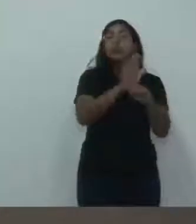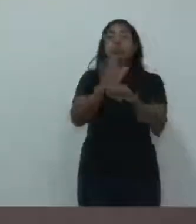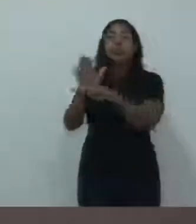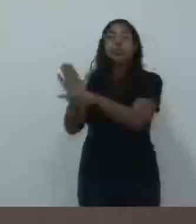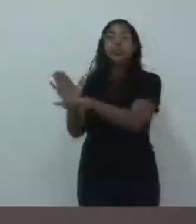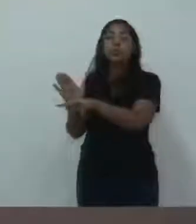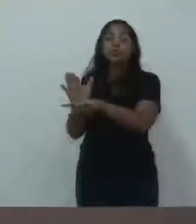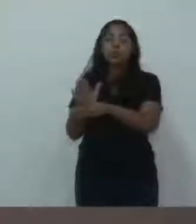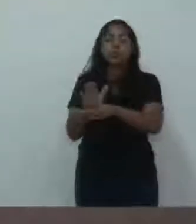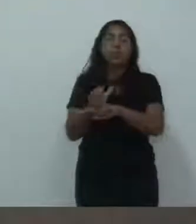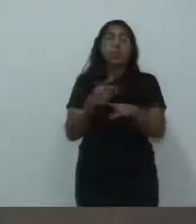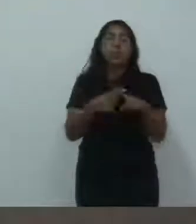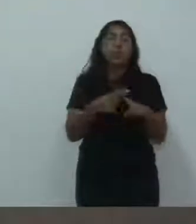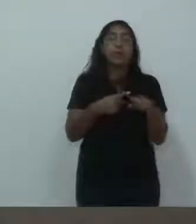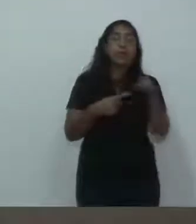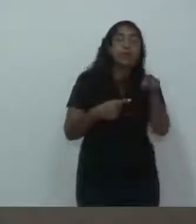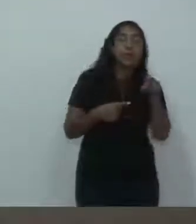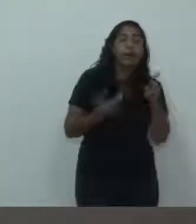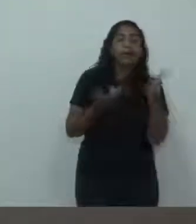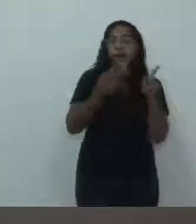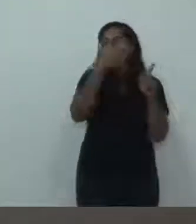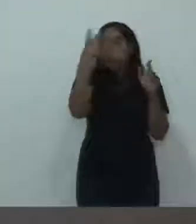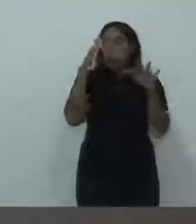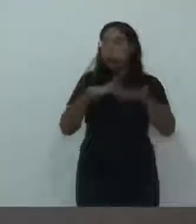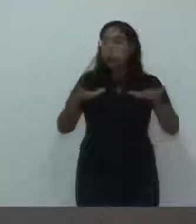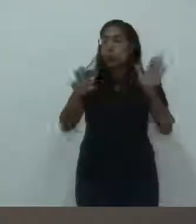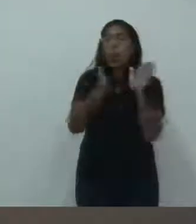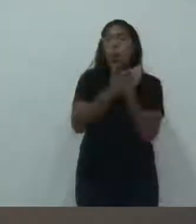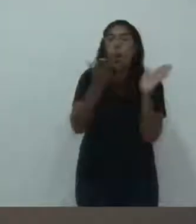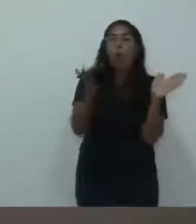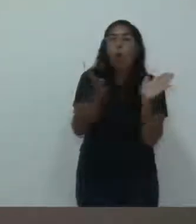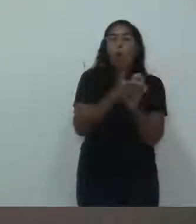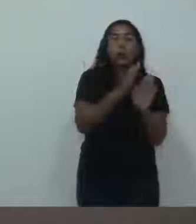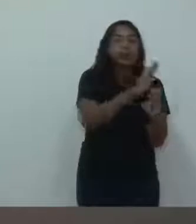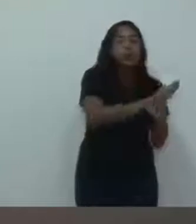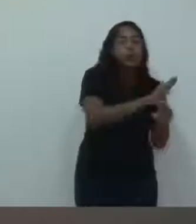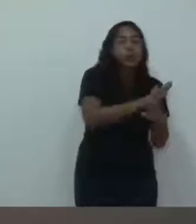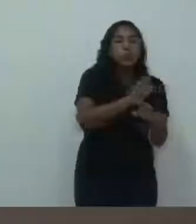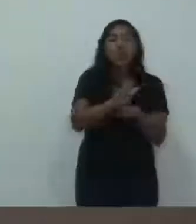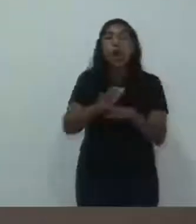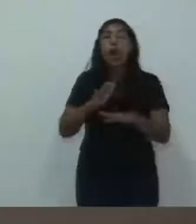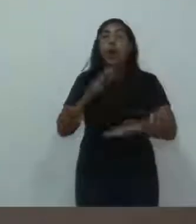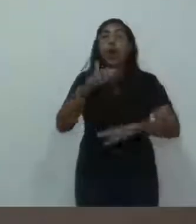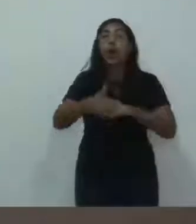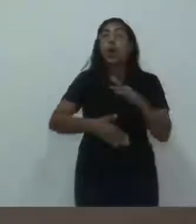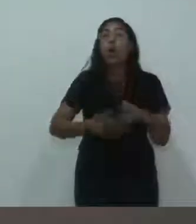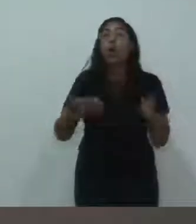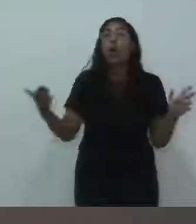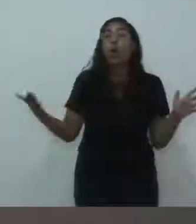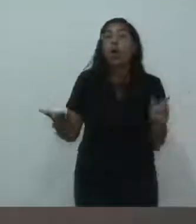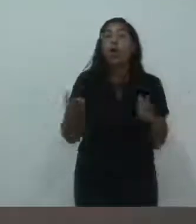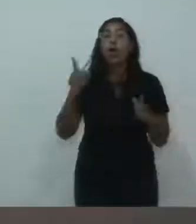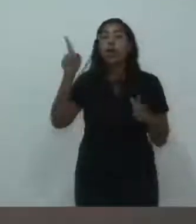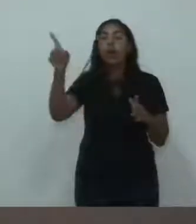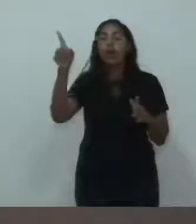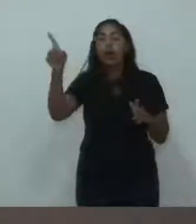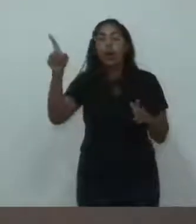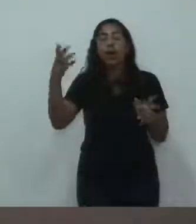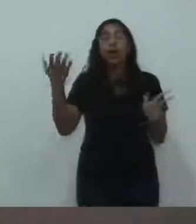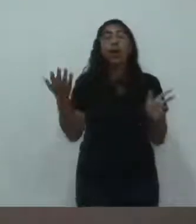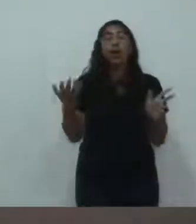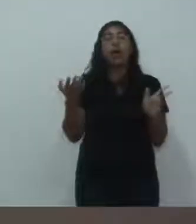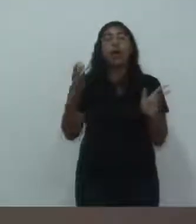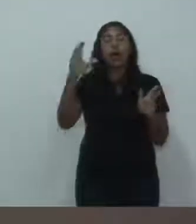uma determinada ação social, né, ali muito claro, né, a santificação dela traduz que é preciso que a gente traga